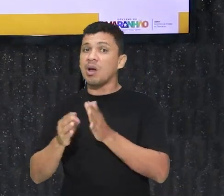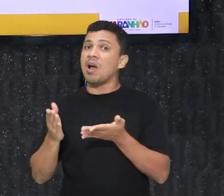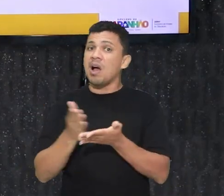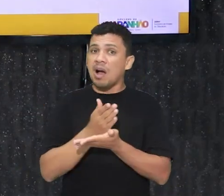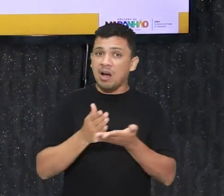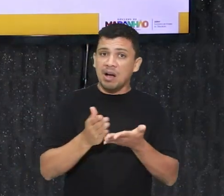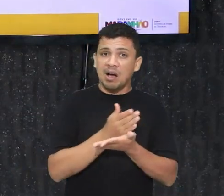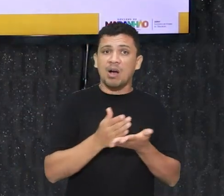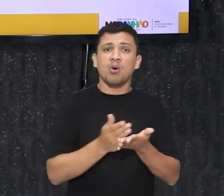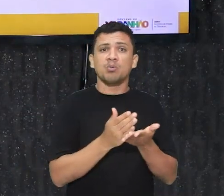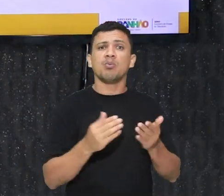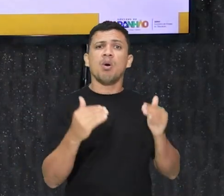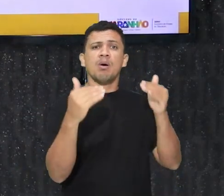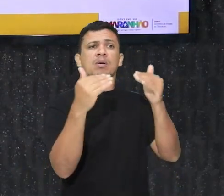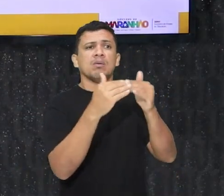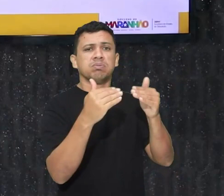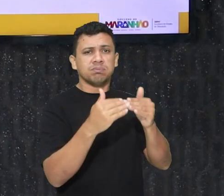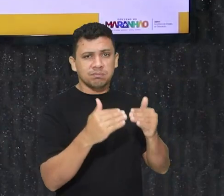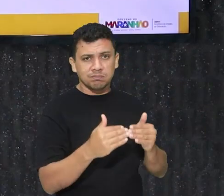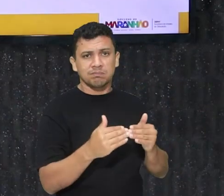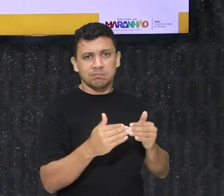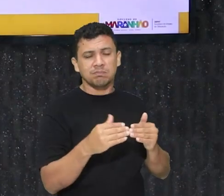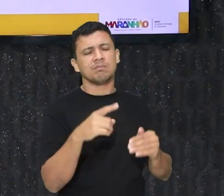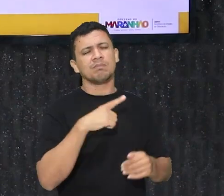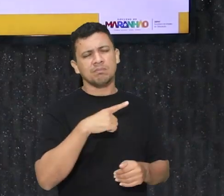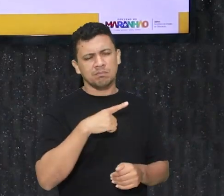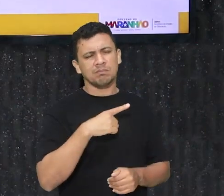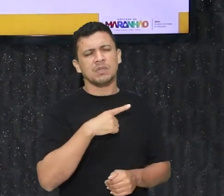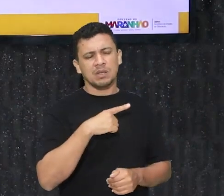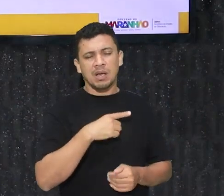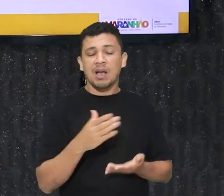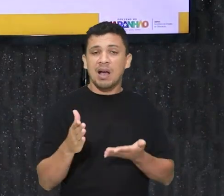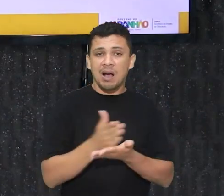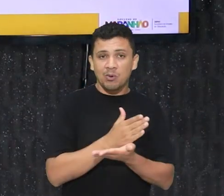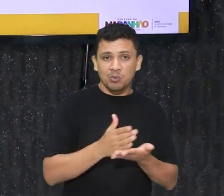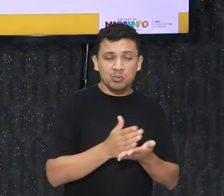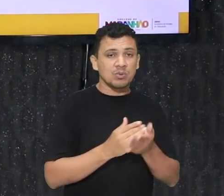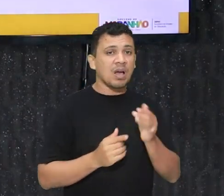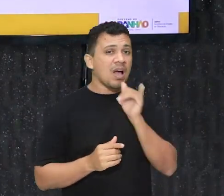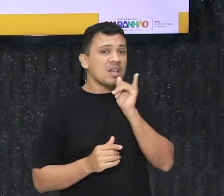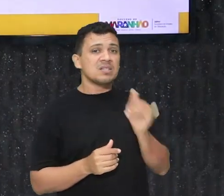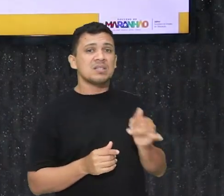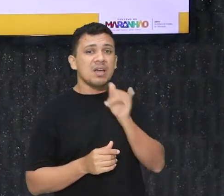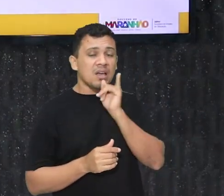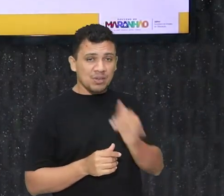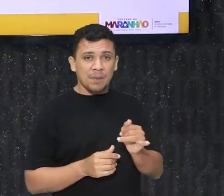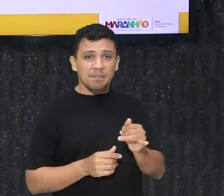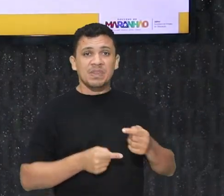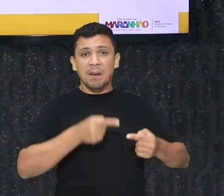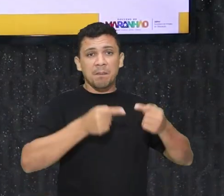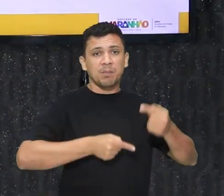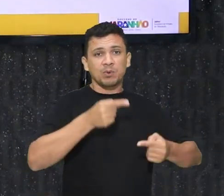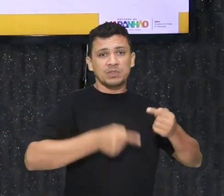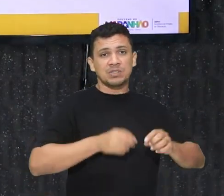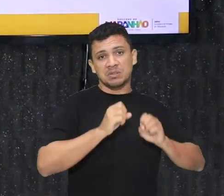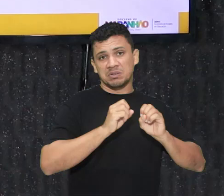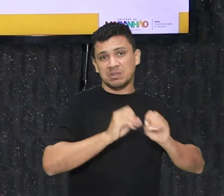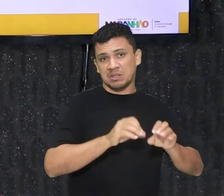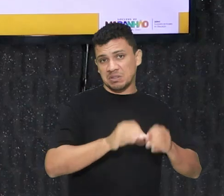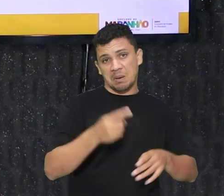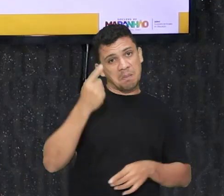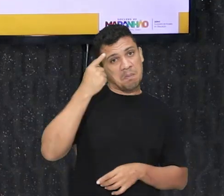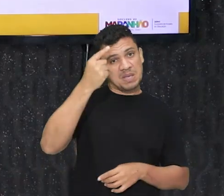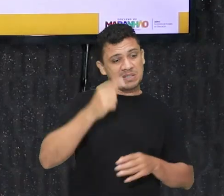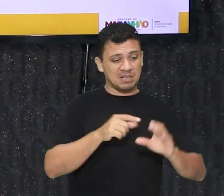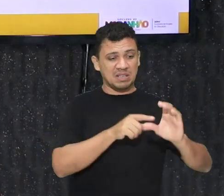venha rebater, um trecho que cite as políticas educacionais, por exemplo, se você achar que é a letra C, ou um